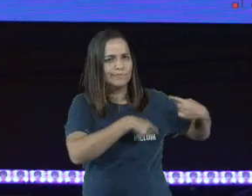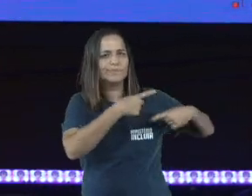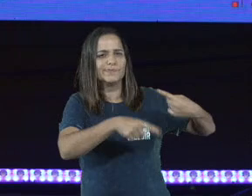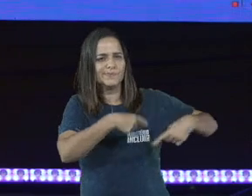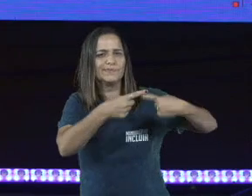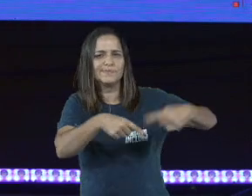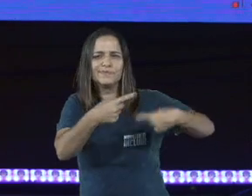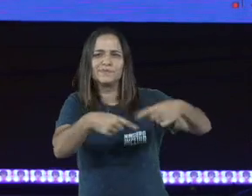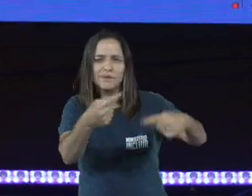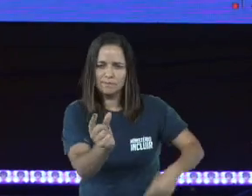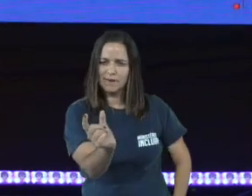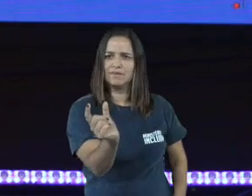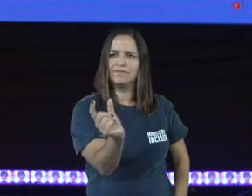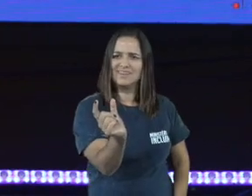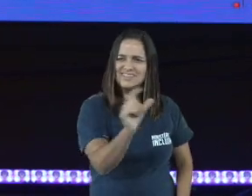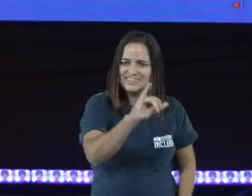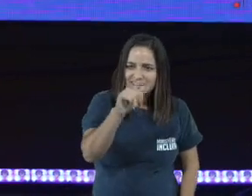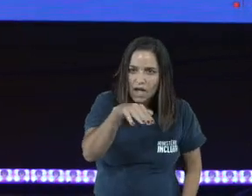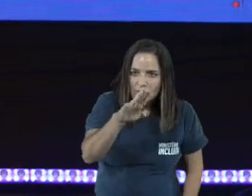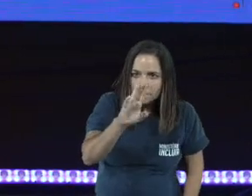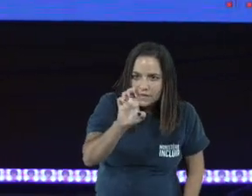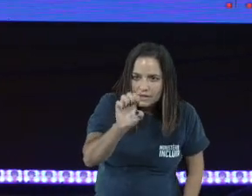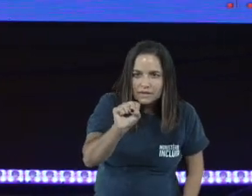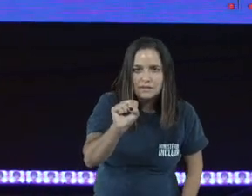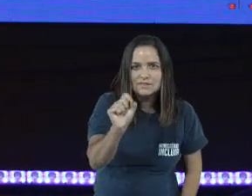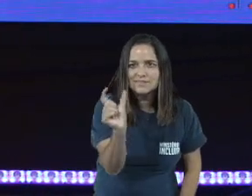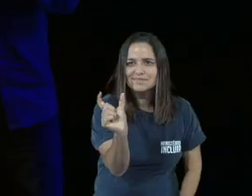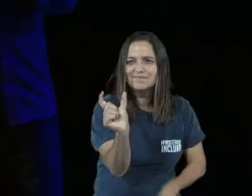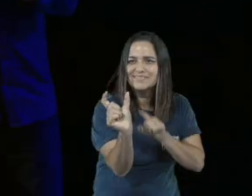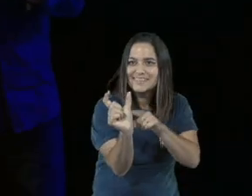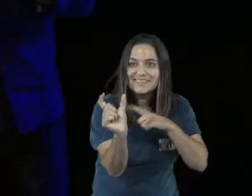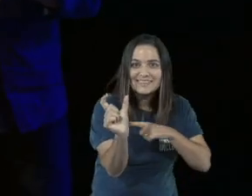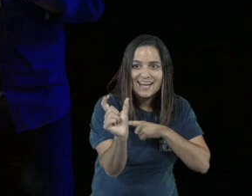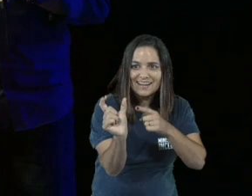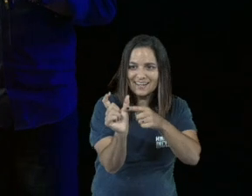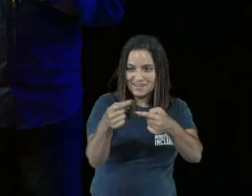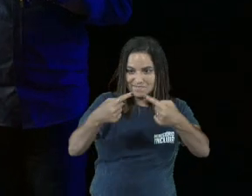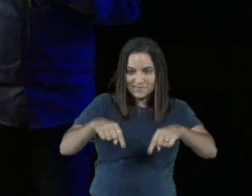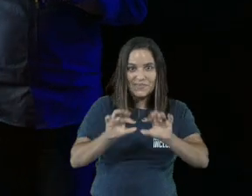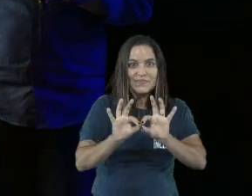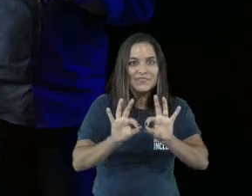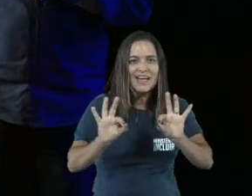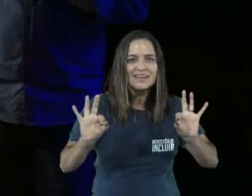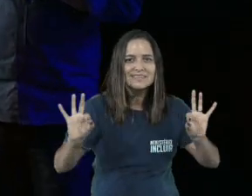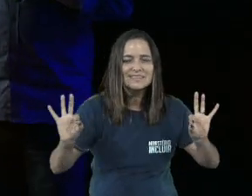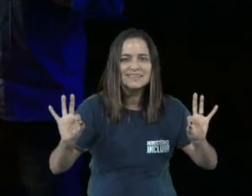isso não dá uma descrição de uma oração que ele fez hoje aqui uma oração tua muda tua história